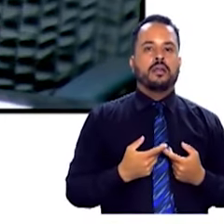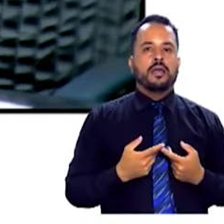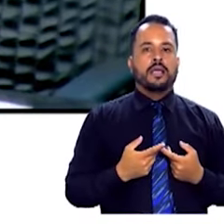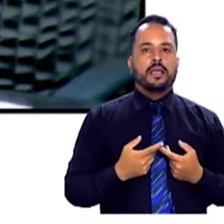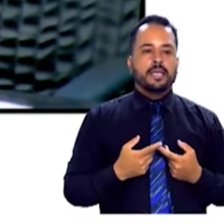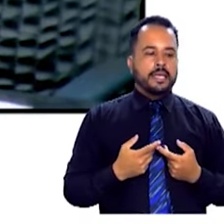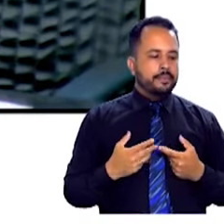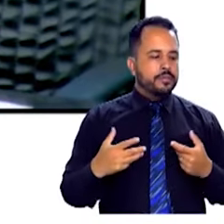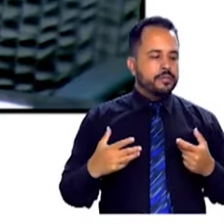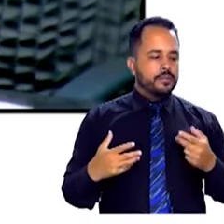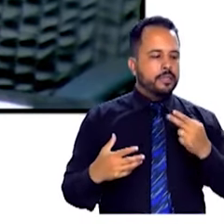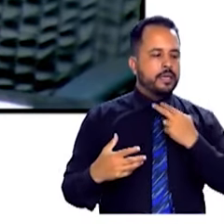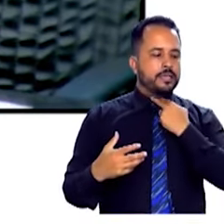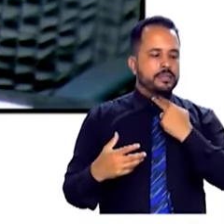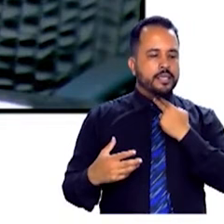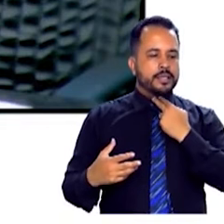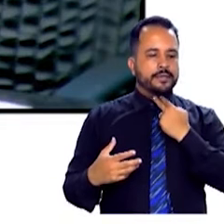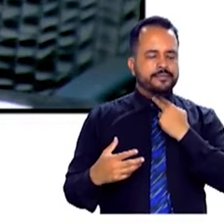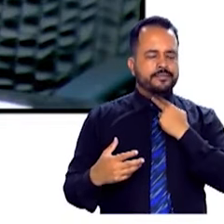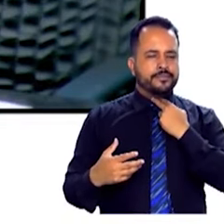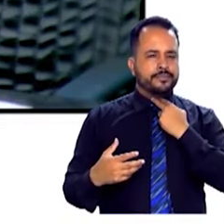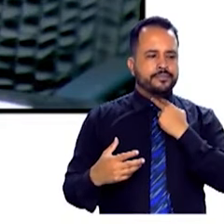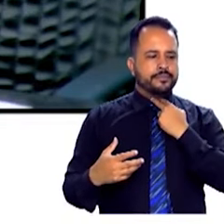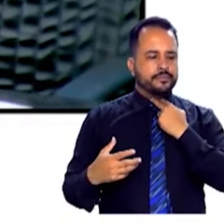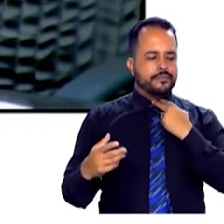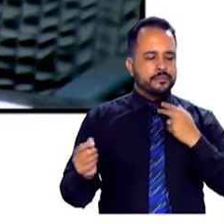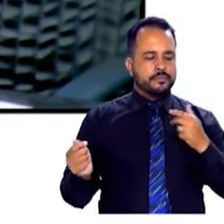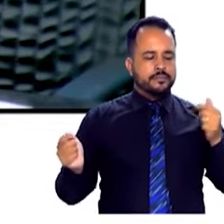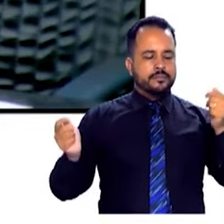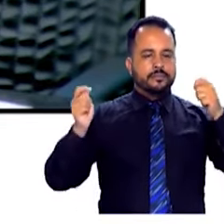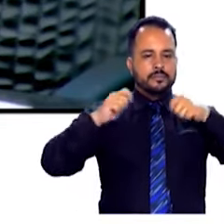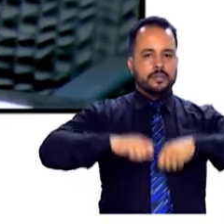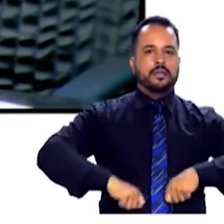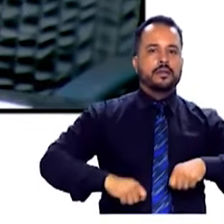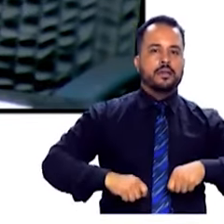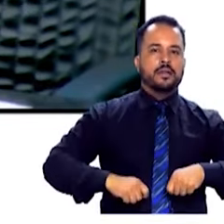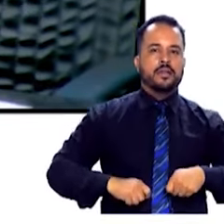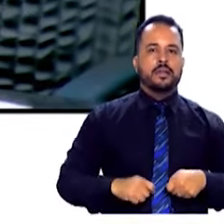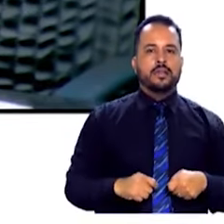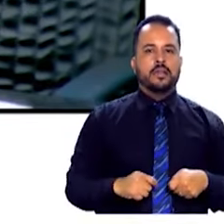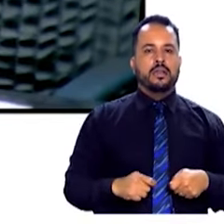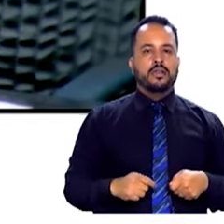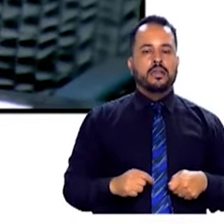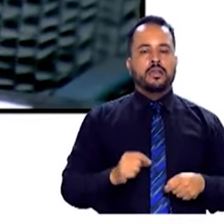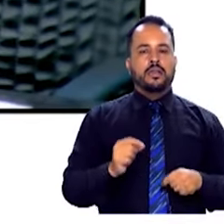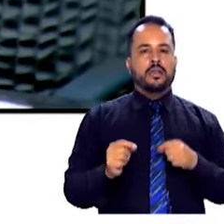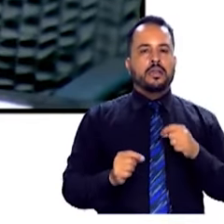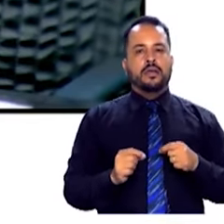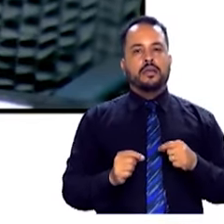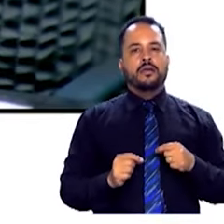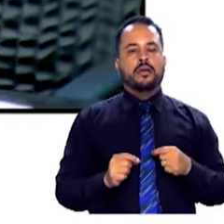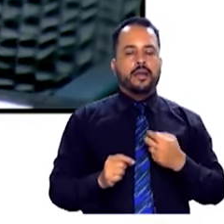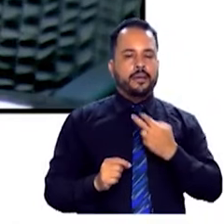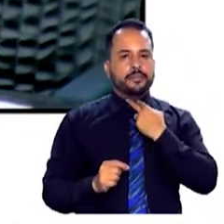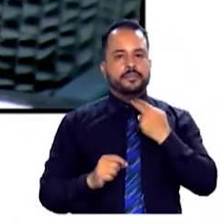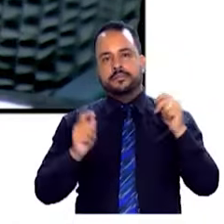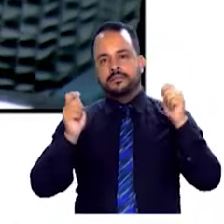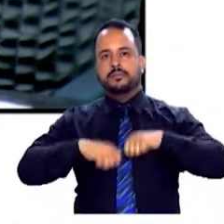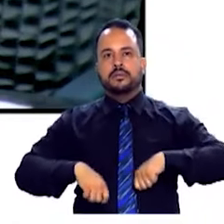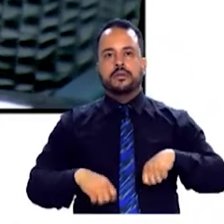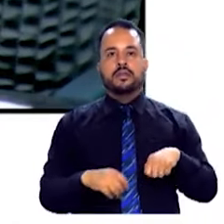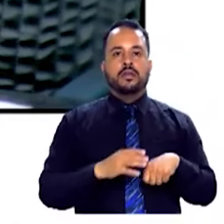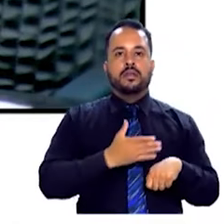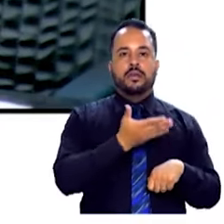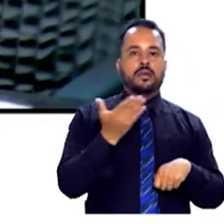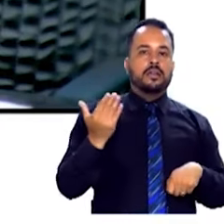eh com tempestividade e qualidade eh as questões que elhe são submetidas isso levou o legisladora Argentina então no ano